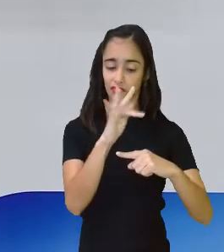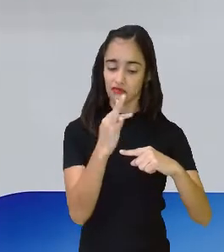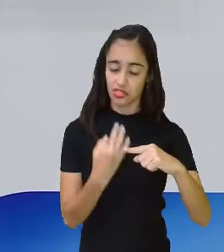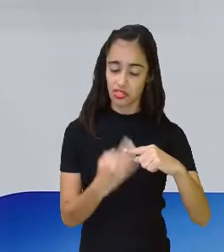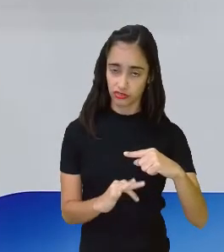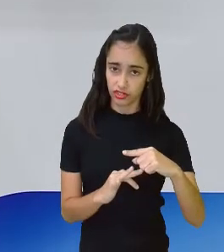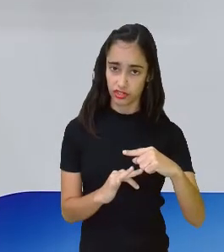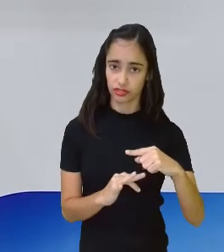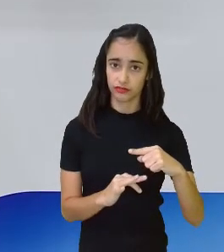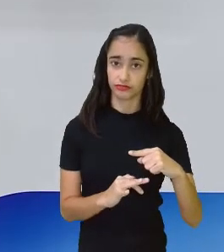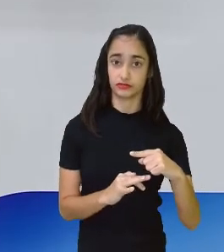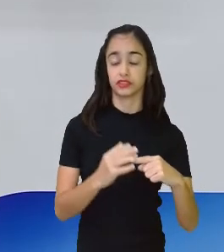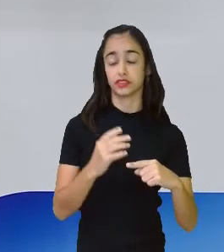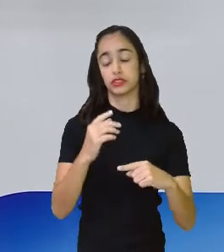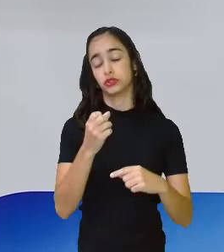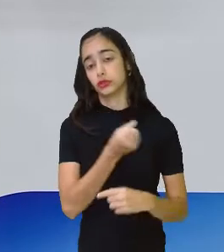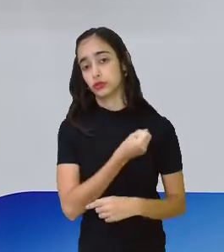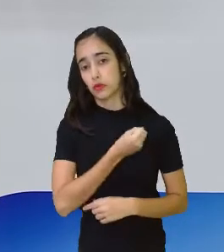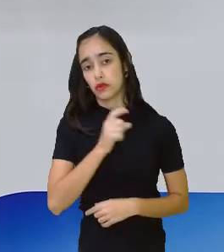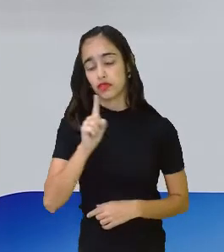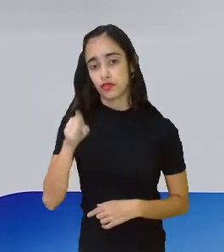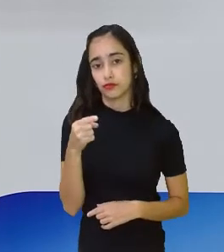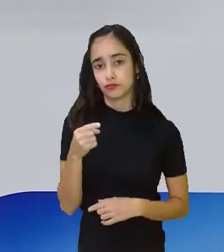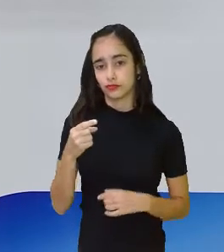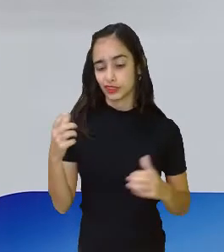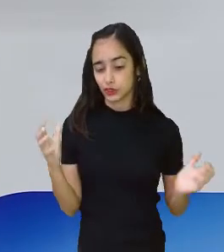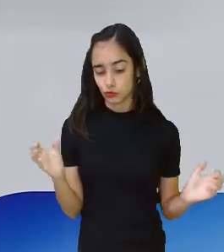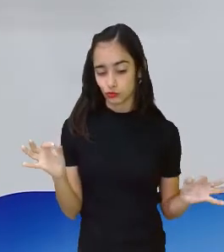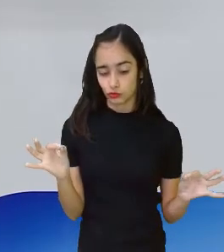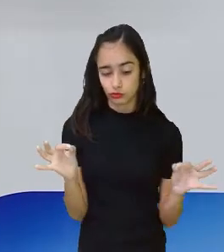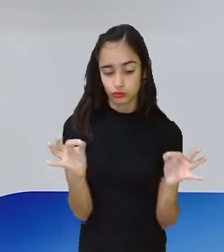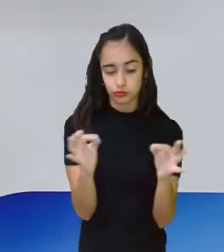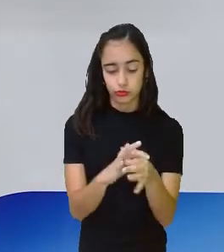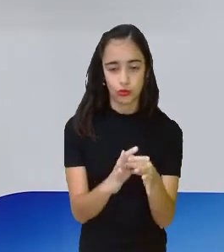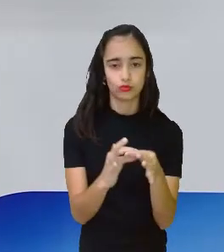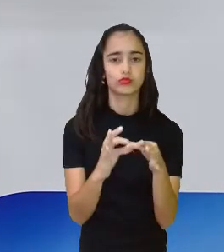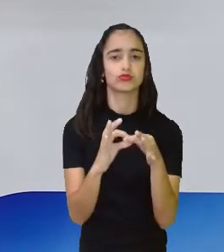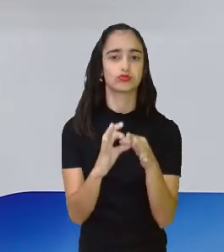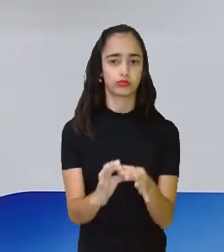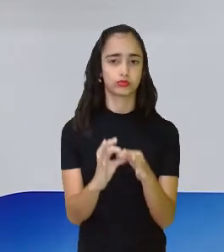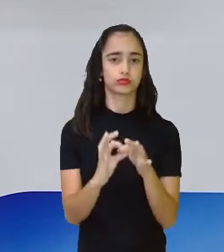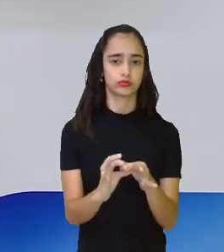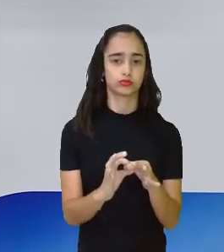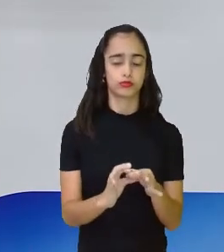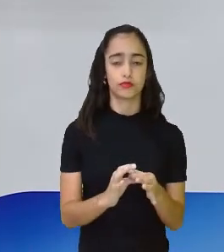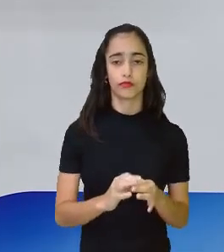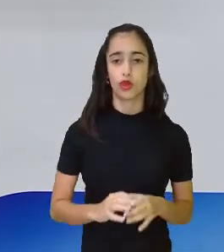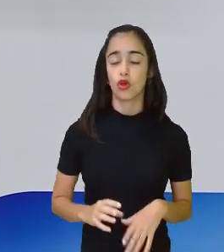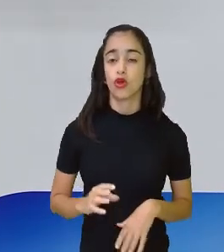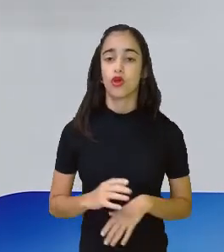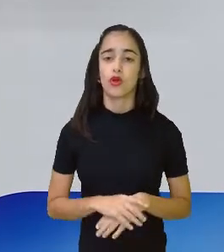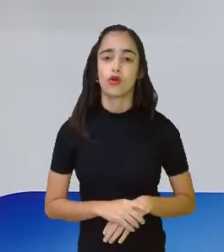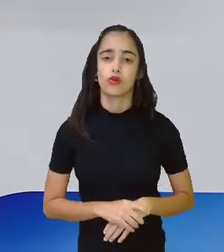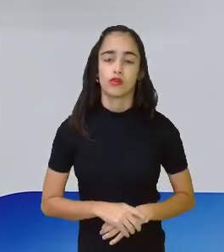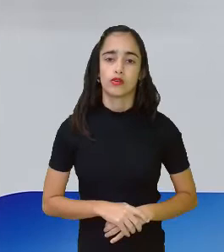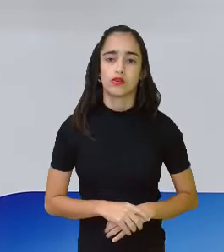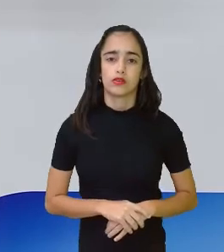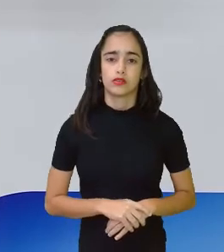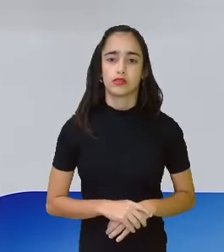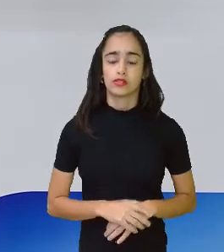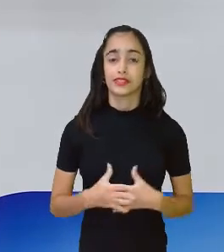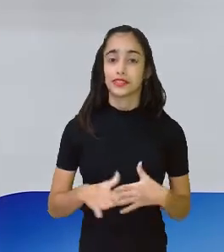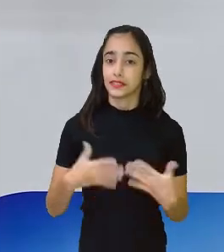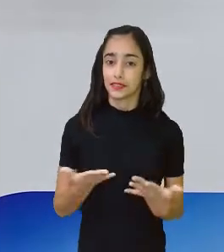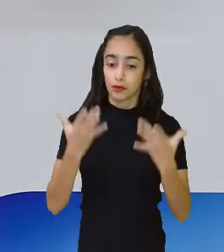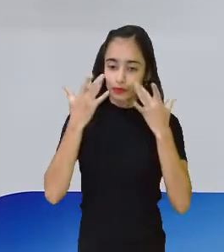Fração, números decimais, tem tudo a ver, tá certo? Números racionais, tá? Então, fica